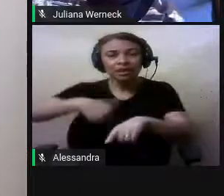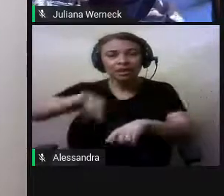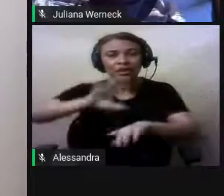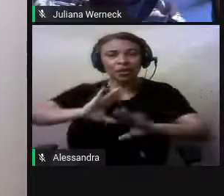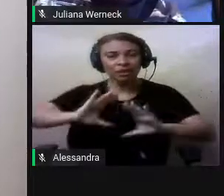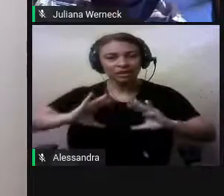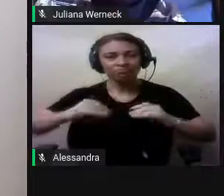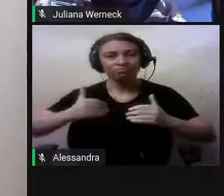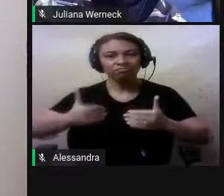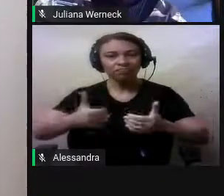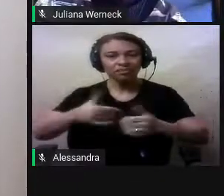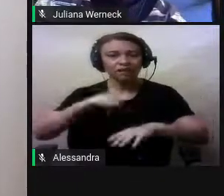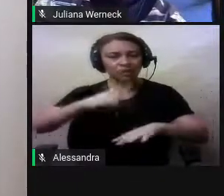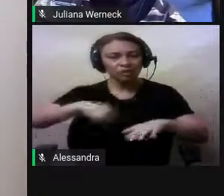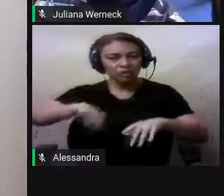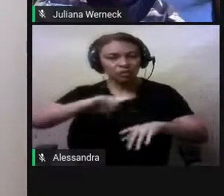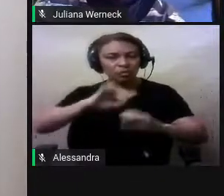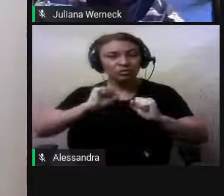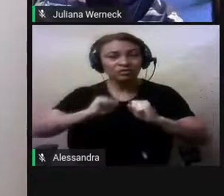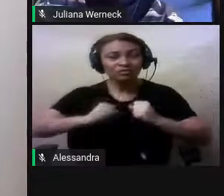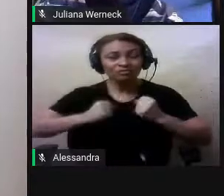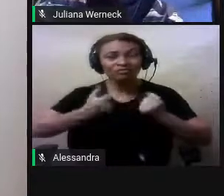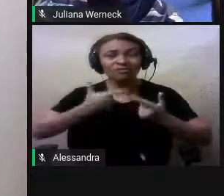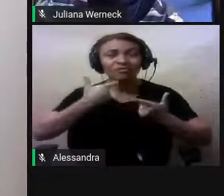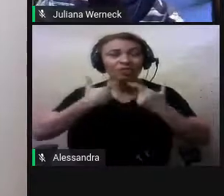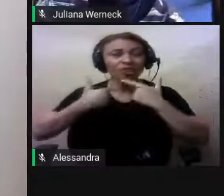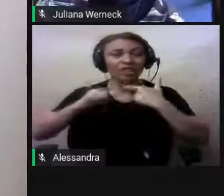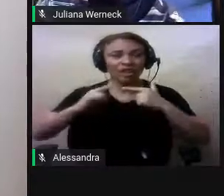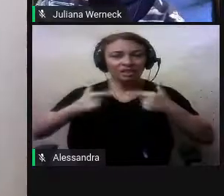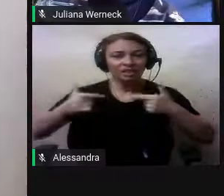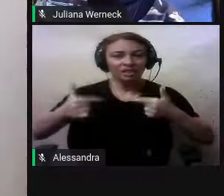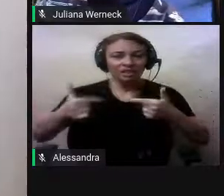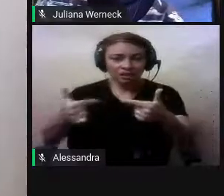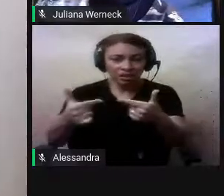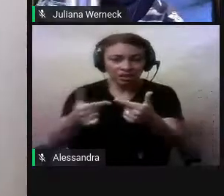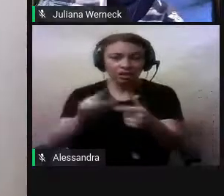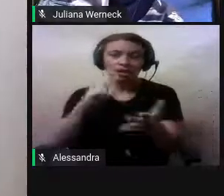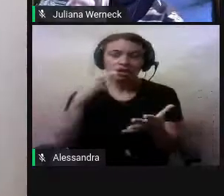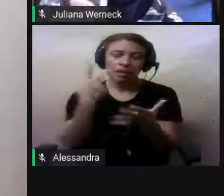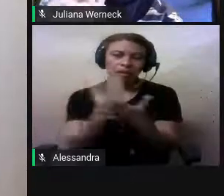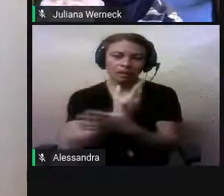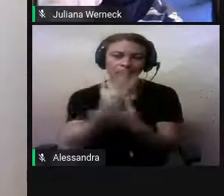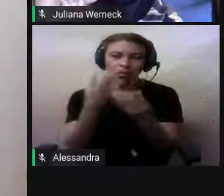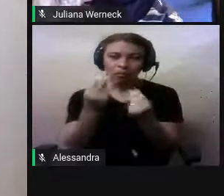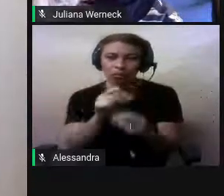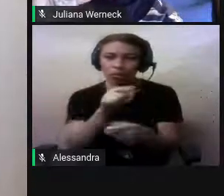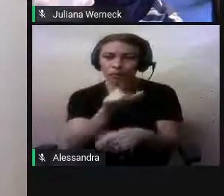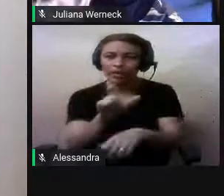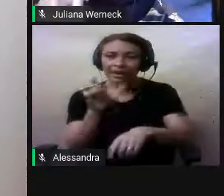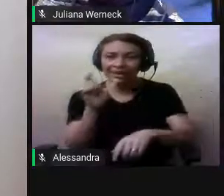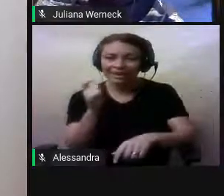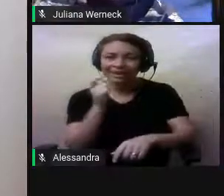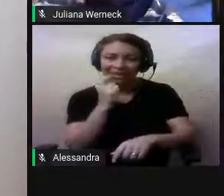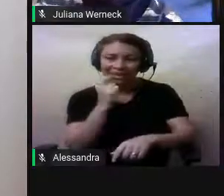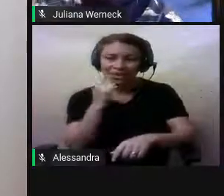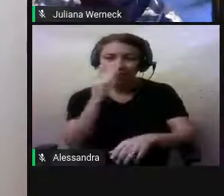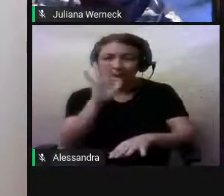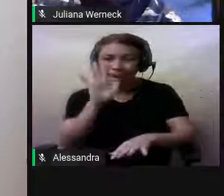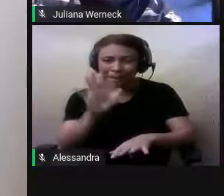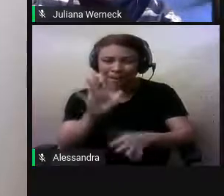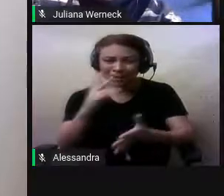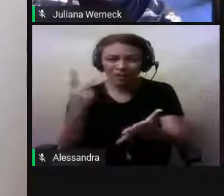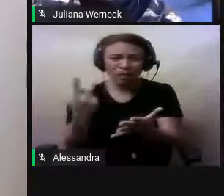iniciativa, da nossa força de vontade, do nosso correr atrás. Então, isso aconteceu muito na minha carteira, mas acontece com muitas pessoas em